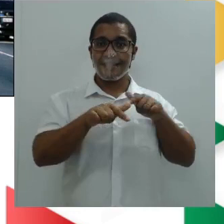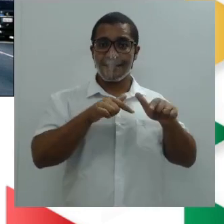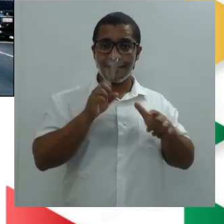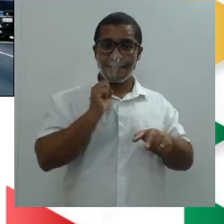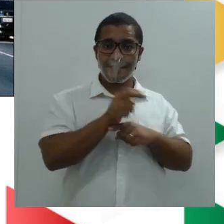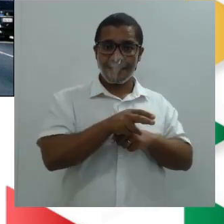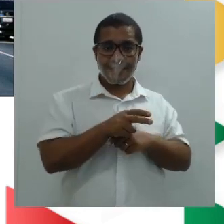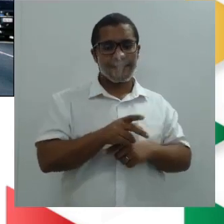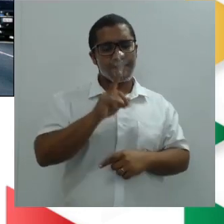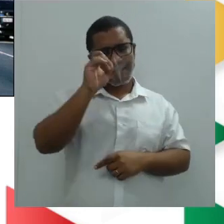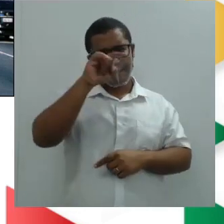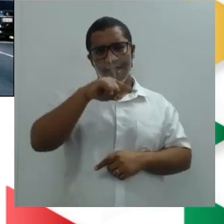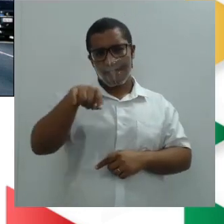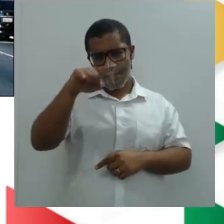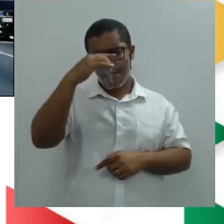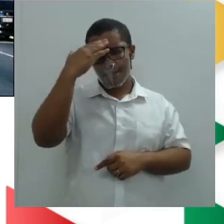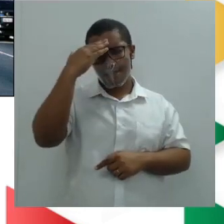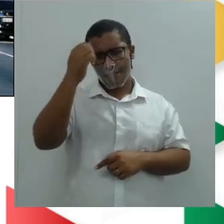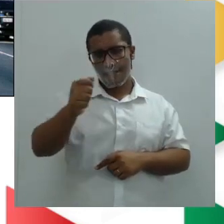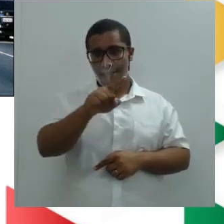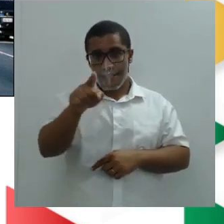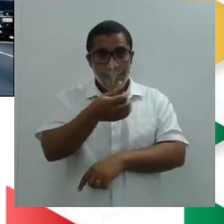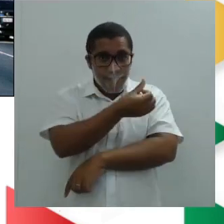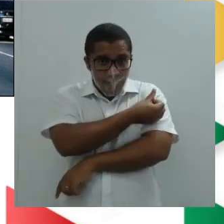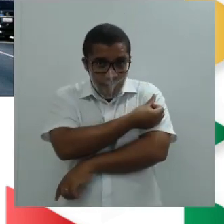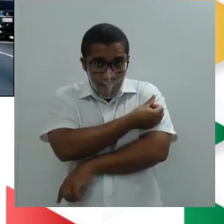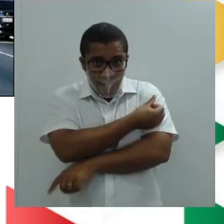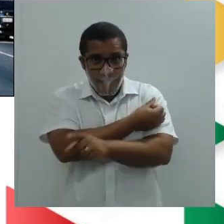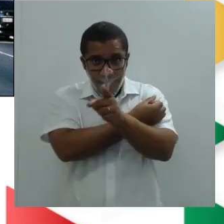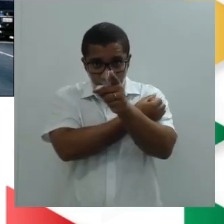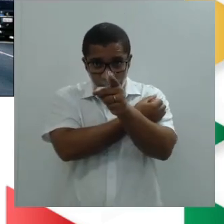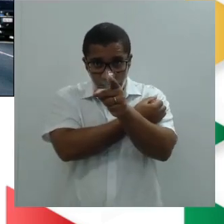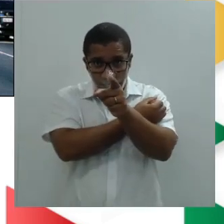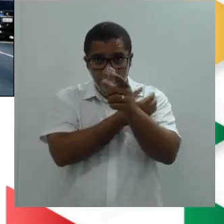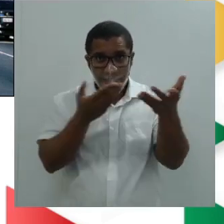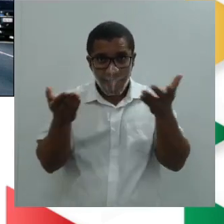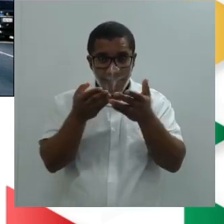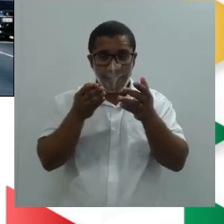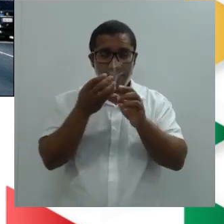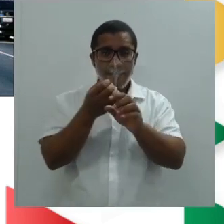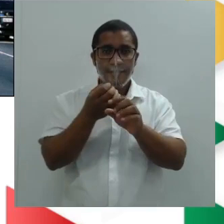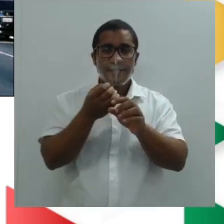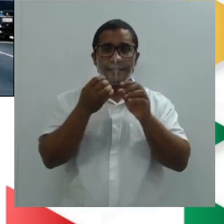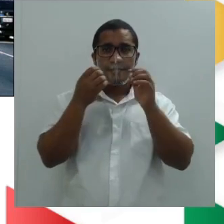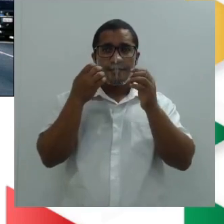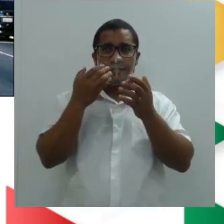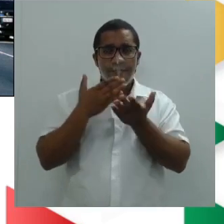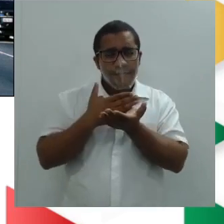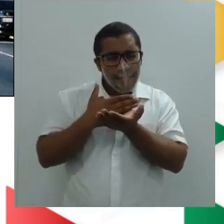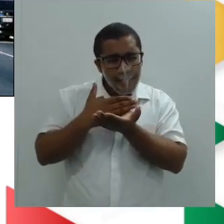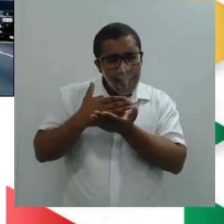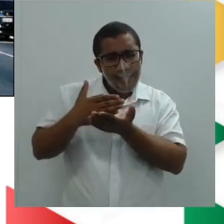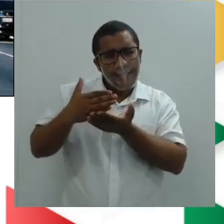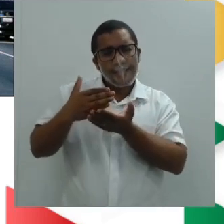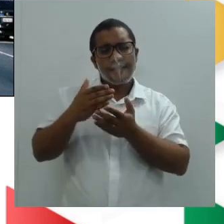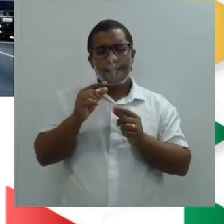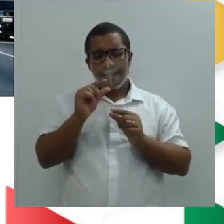vocês, alunos, meus alunos dos sextos anos, que estão aí começando, né?